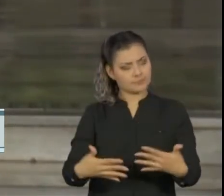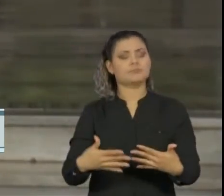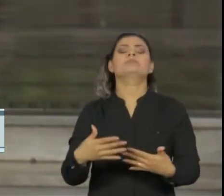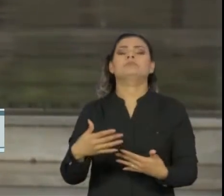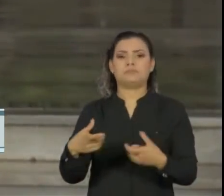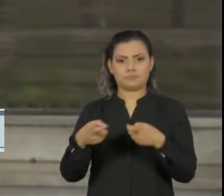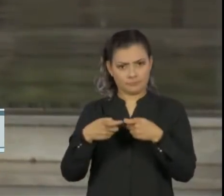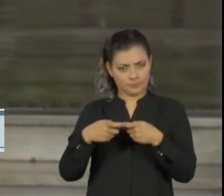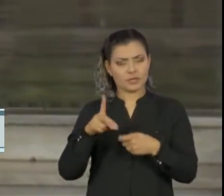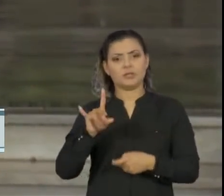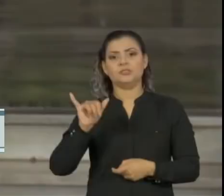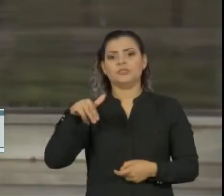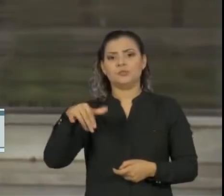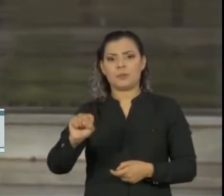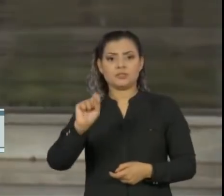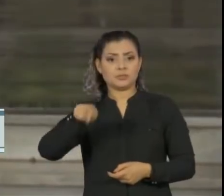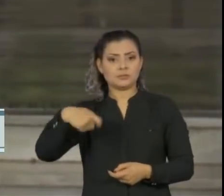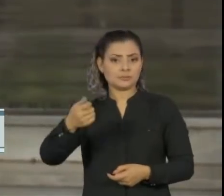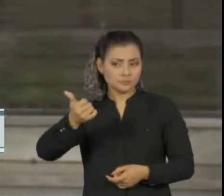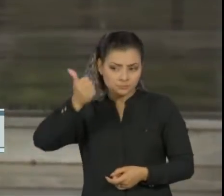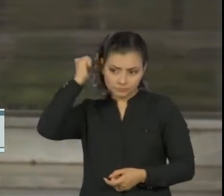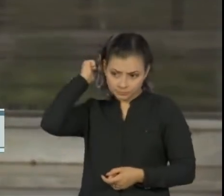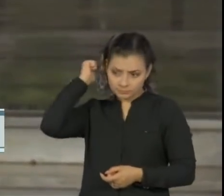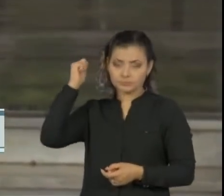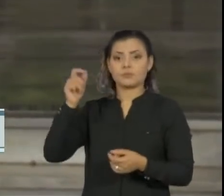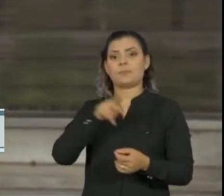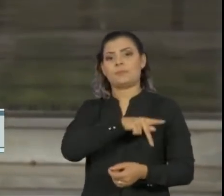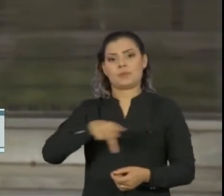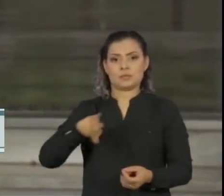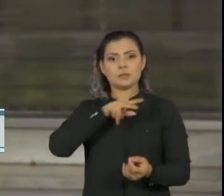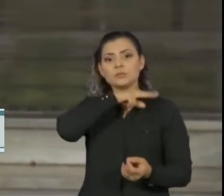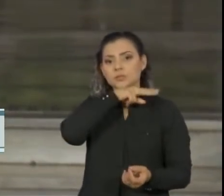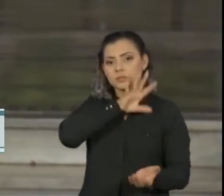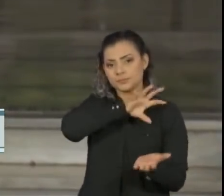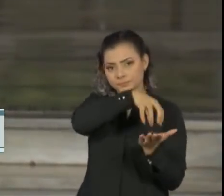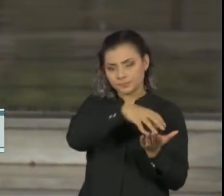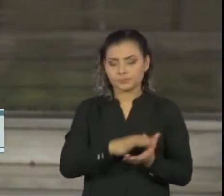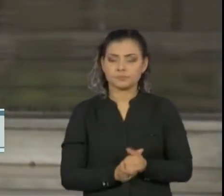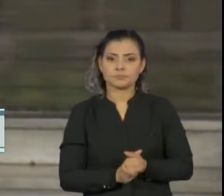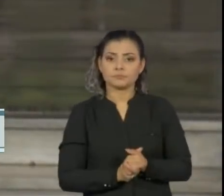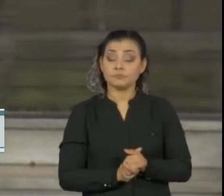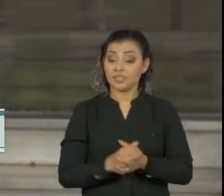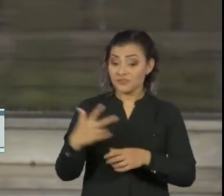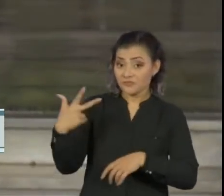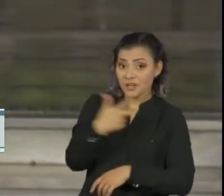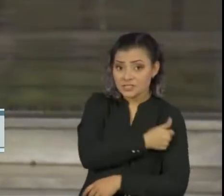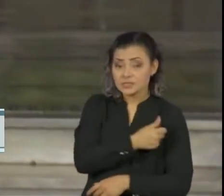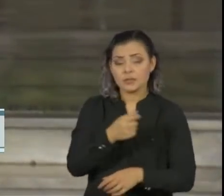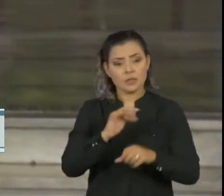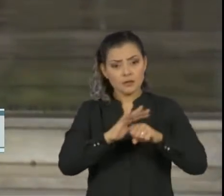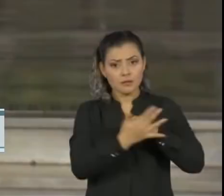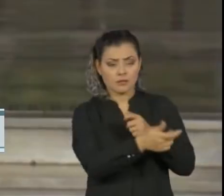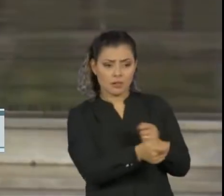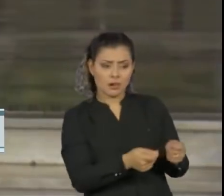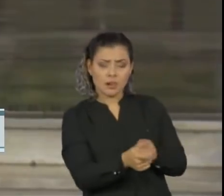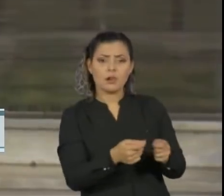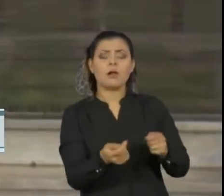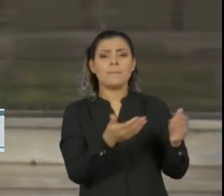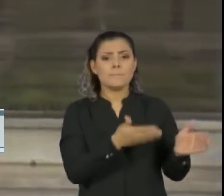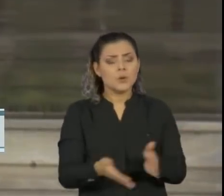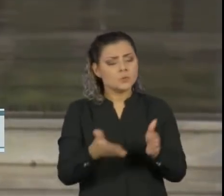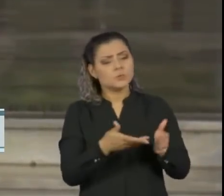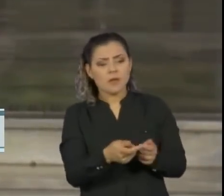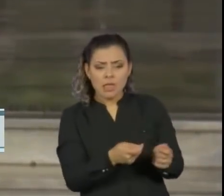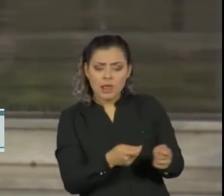Dimas Covas, presidente do Instituto Butantan. Uma vacina contra o coronavírus, com produção em larga